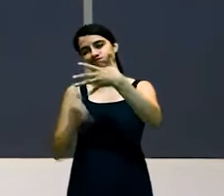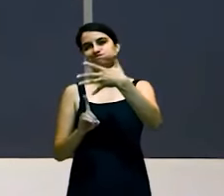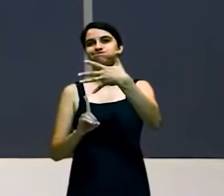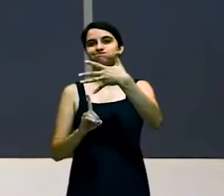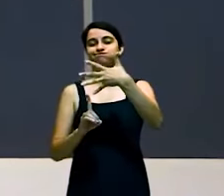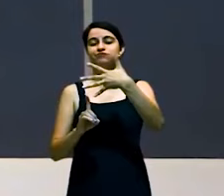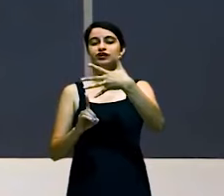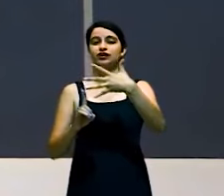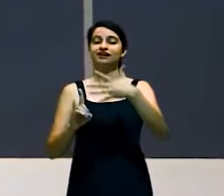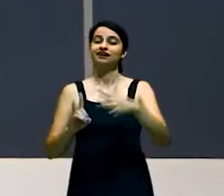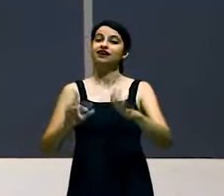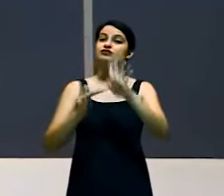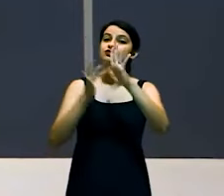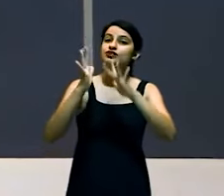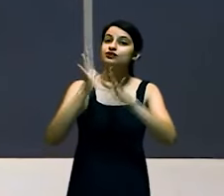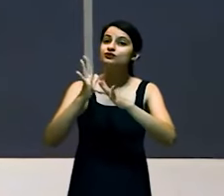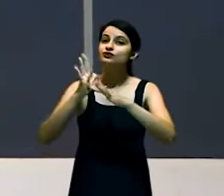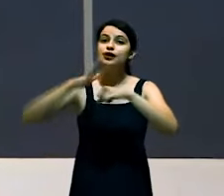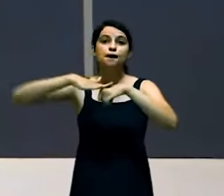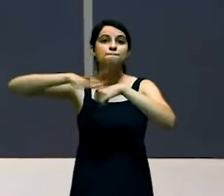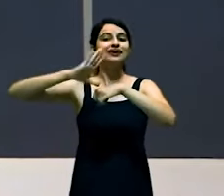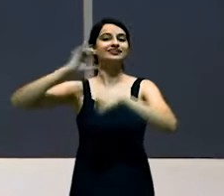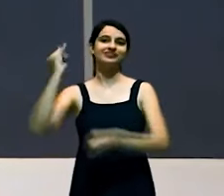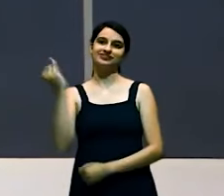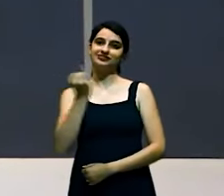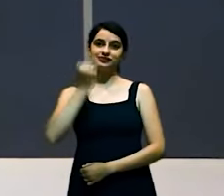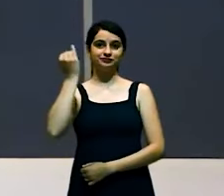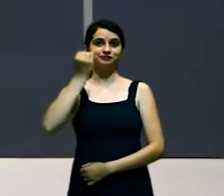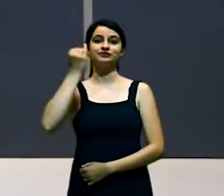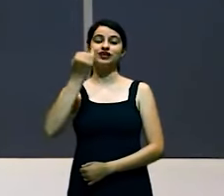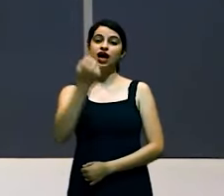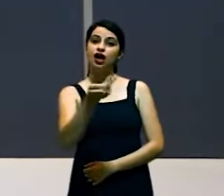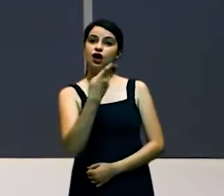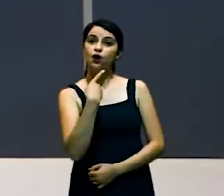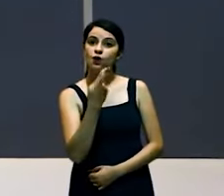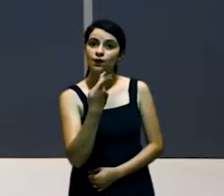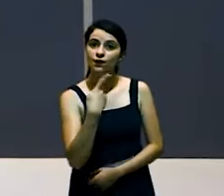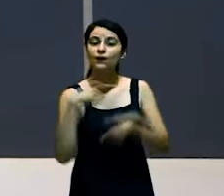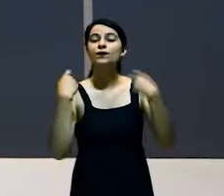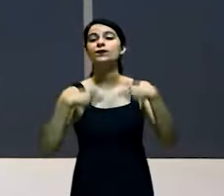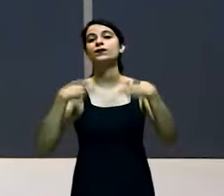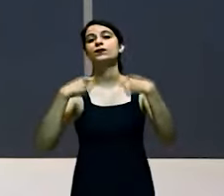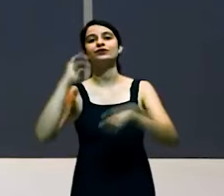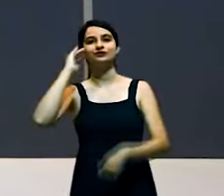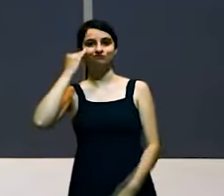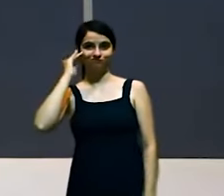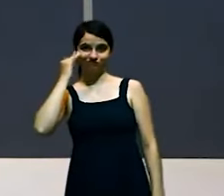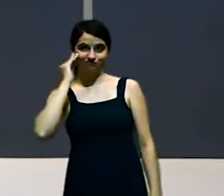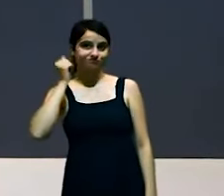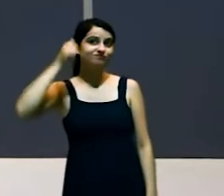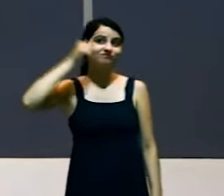porque Jesus é prioridade. E eu e você, nós temos que entender isso. Maria